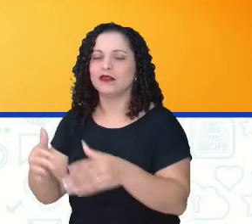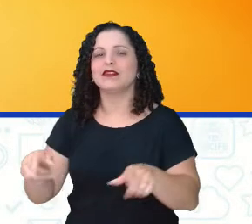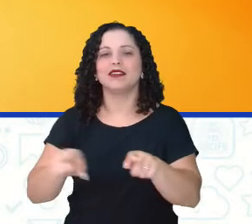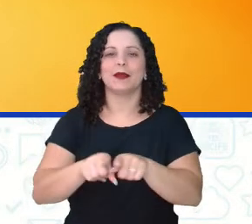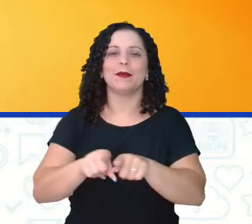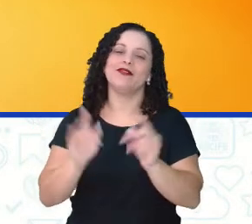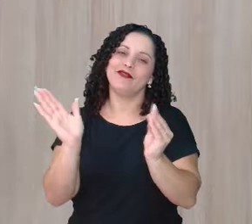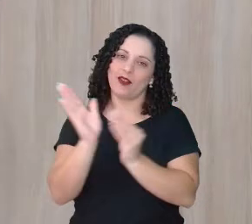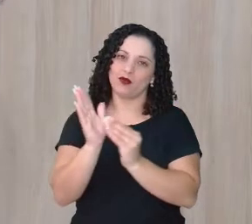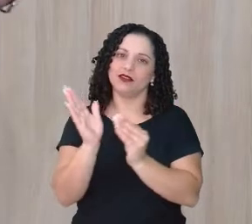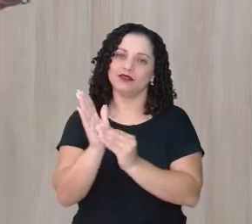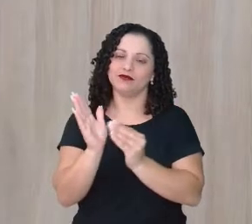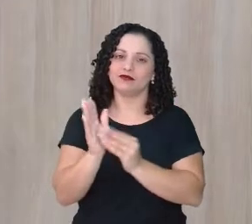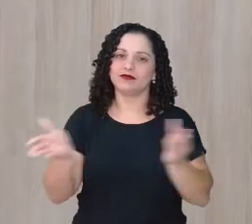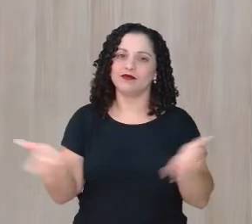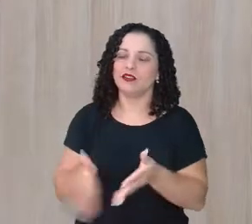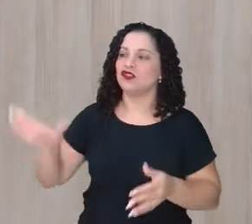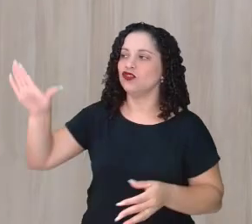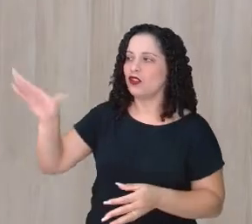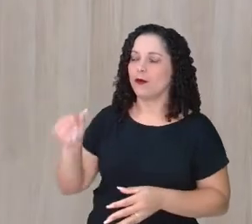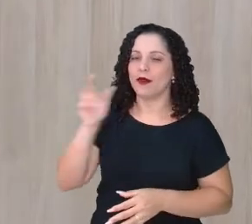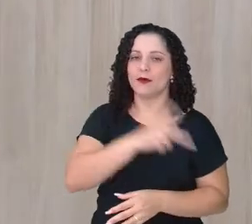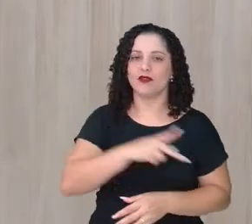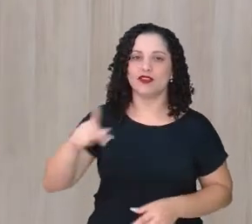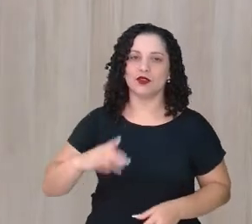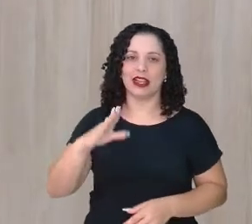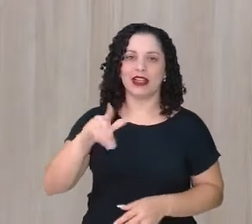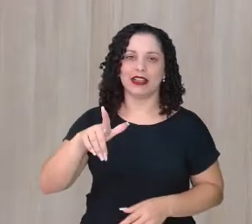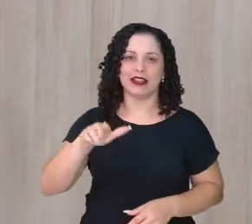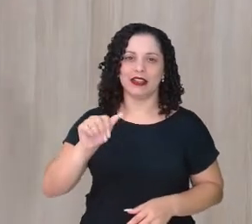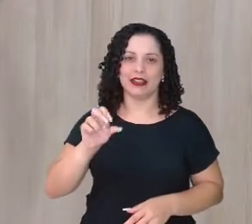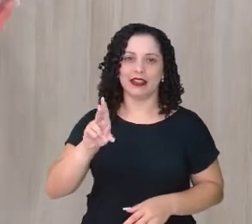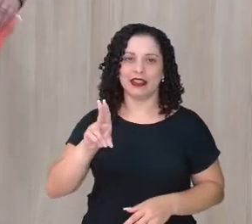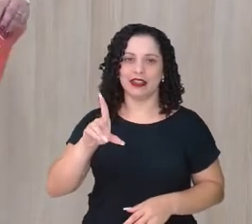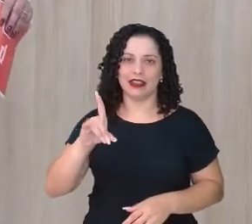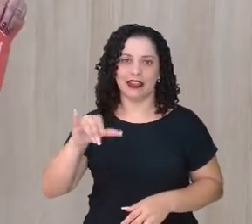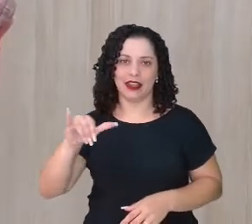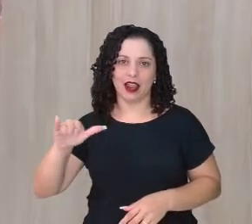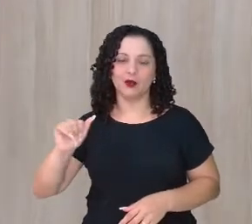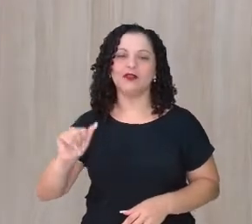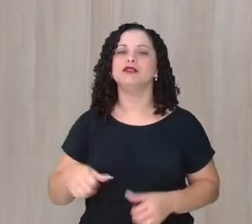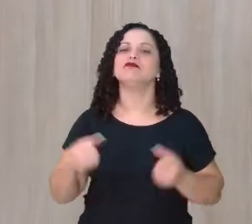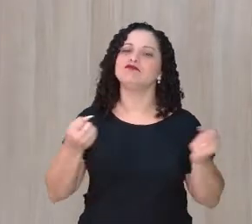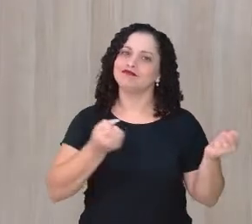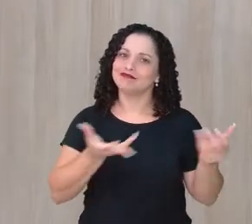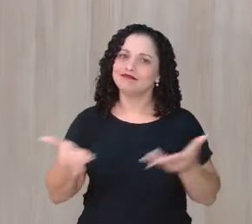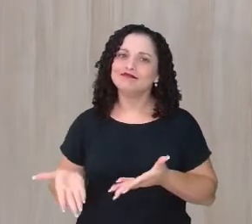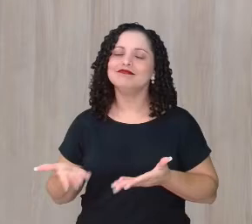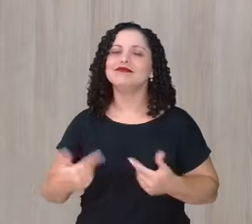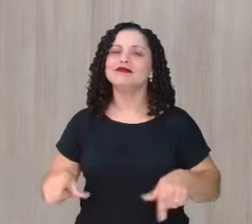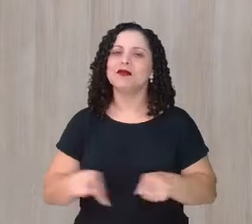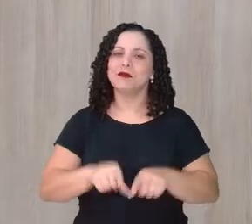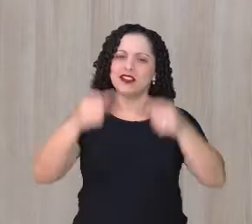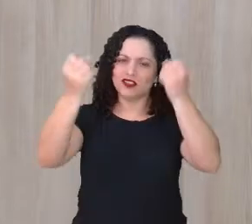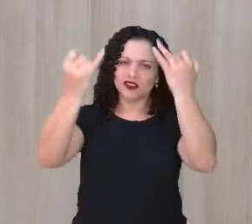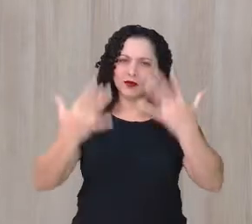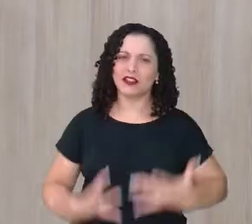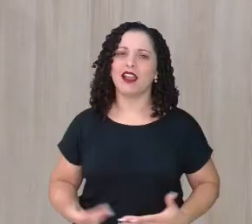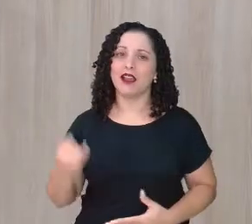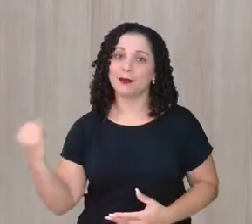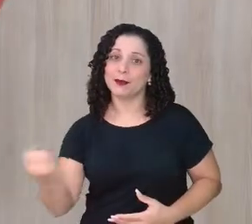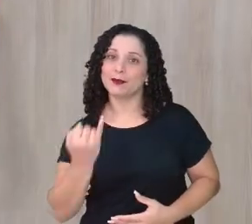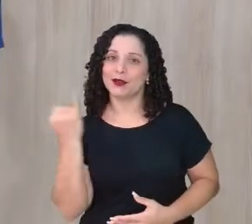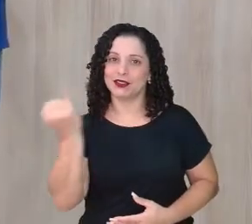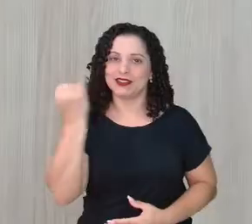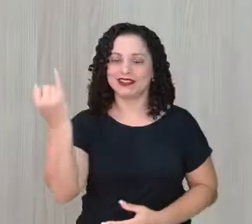vou chamar ainda a professora Cláudia para ela dar as boas-vindas a vocês e também para falar alguma coisa a respeito aí dessa vacina, não é,